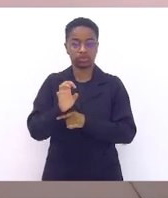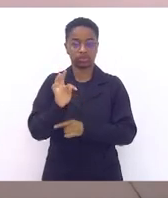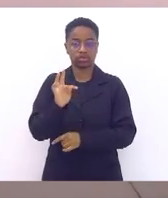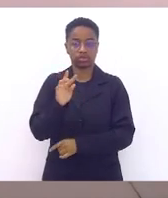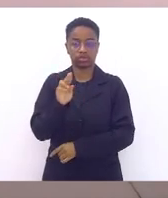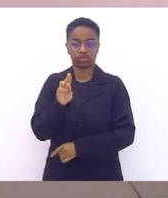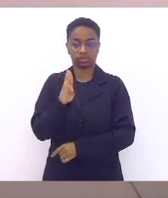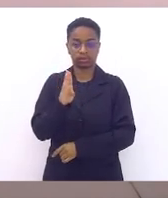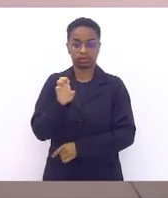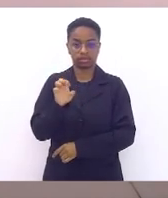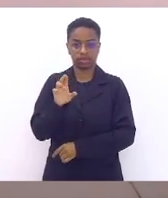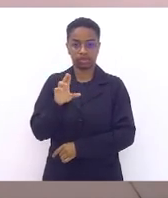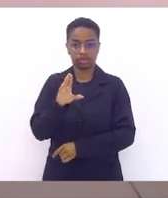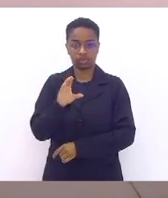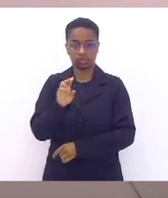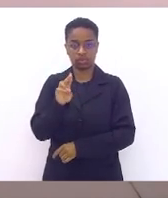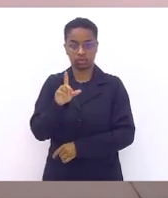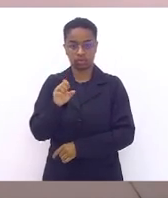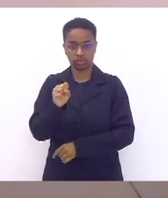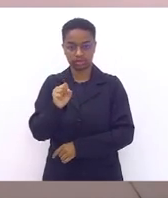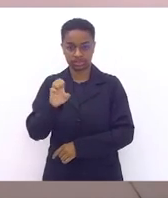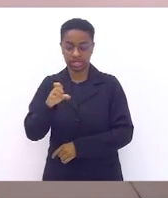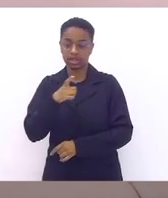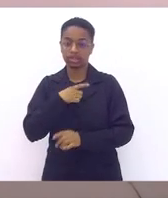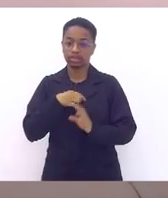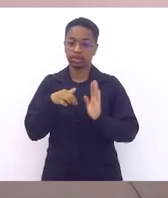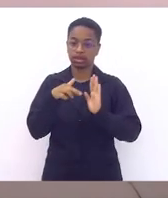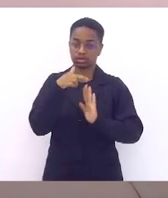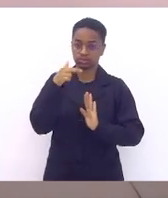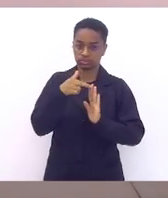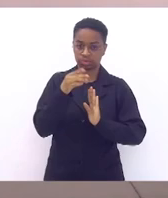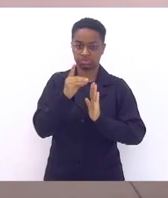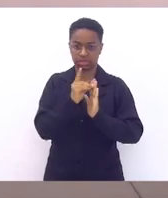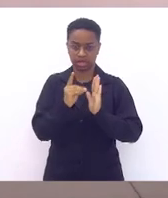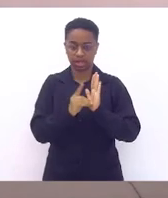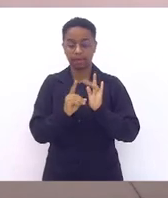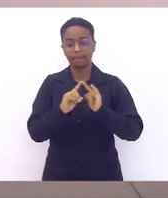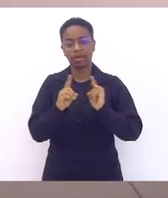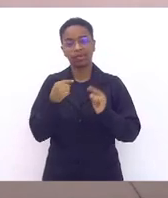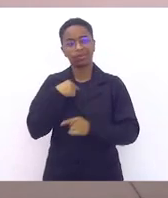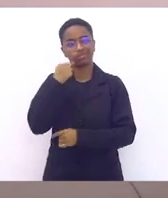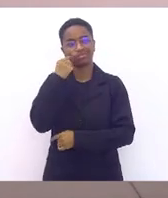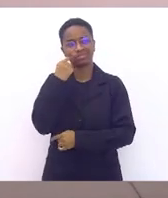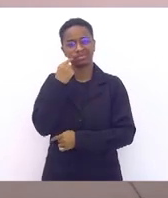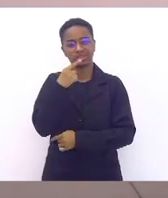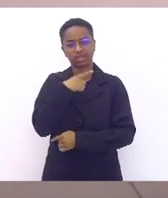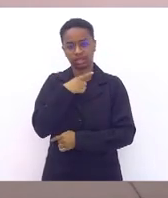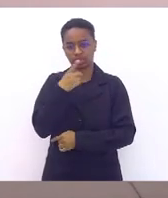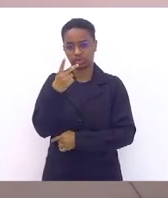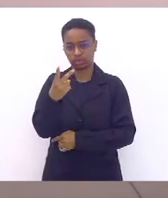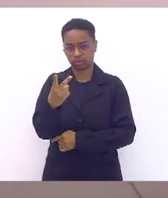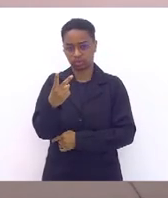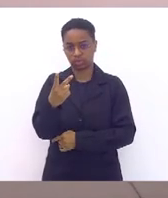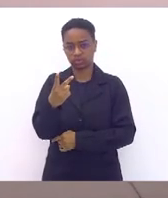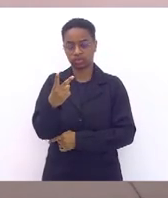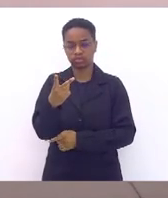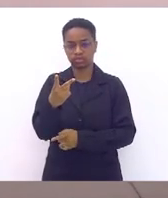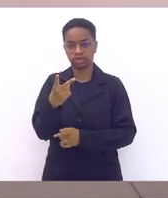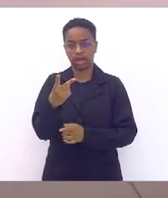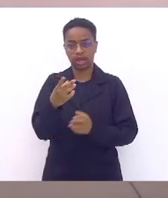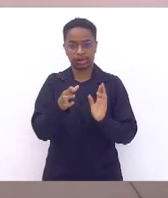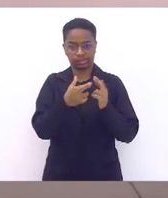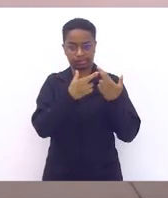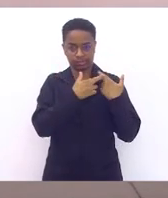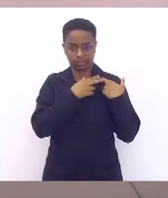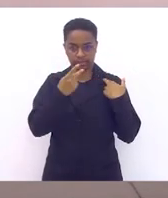no decreto que cria, ou na resolução que cria o Conselho, tem dois assentos para a Assembleia